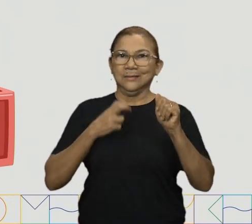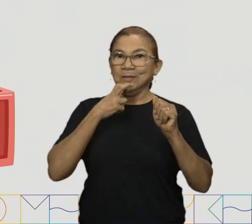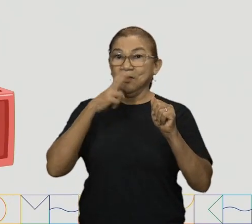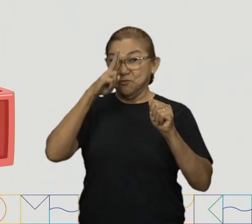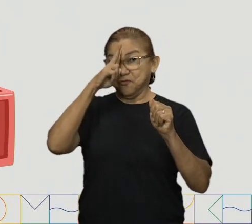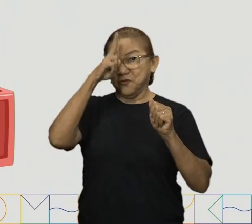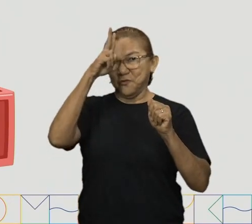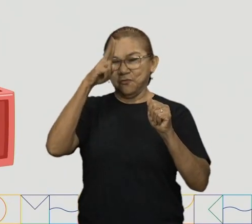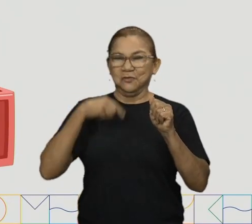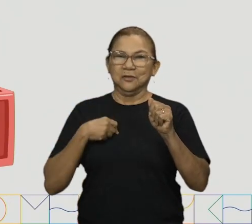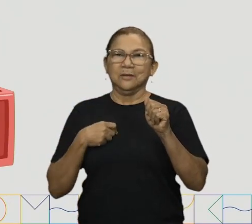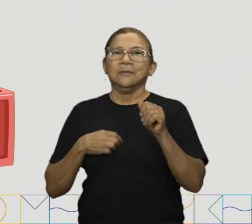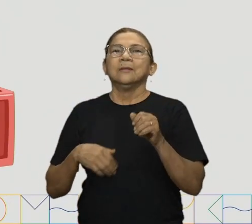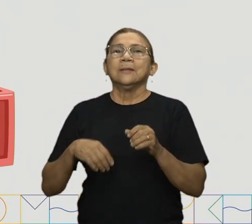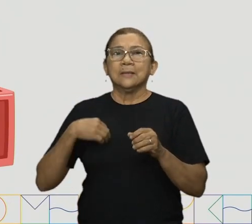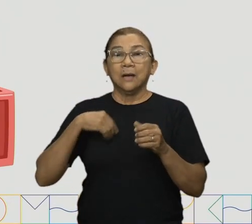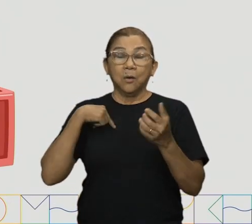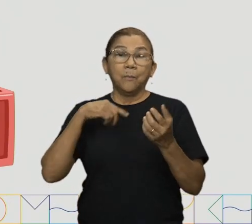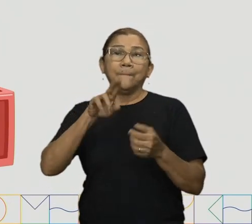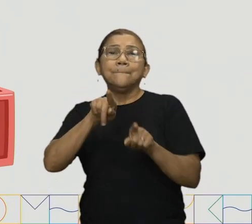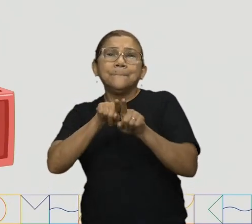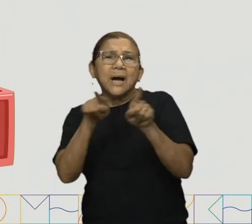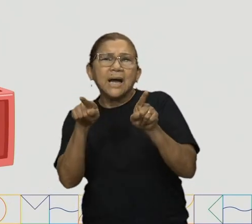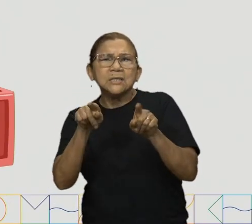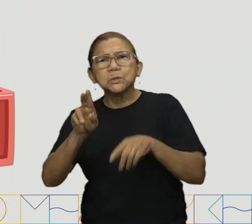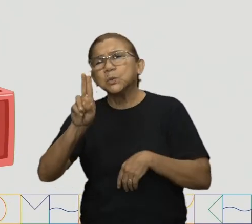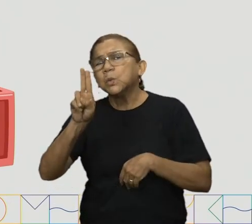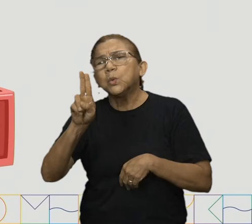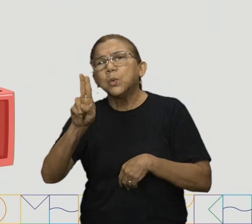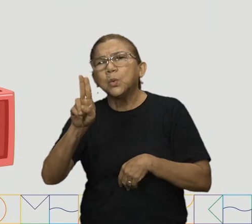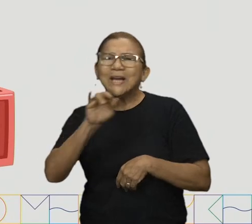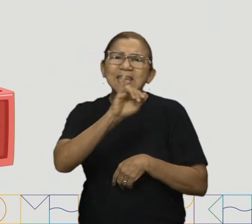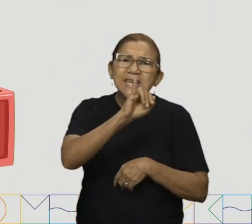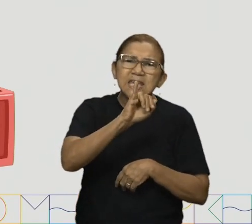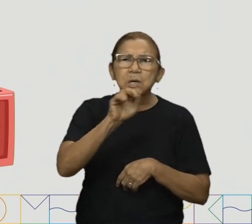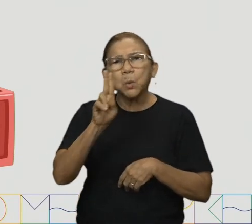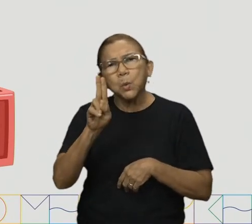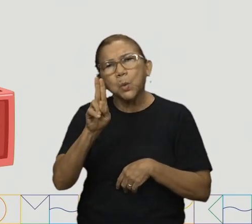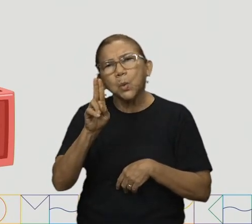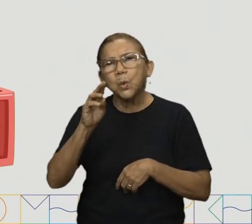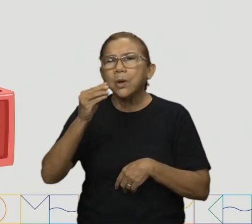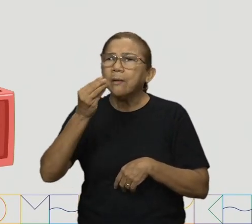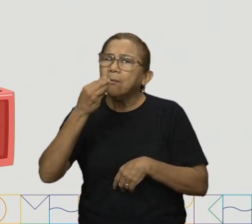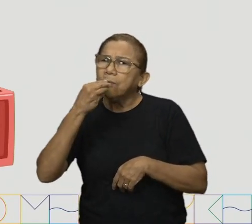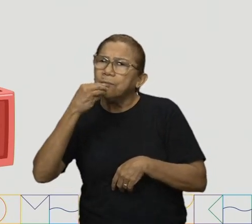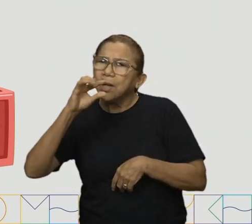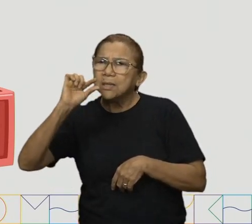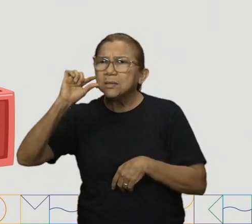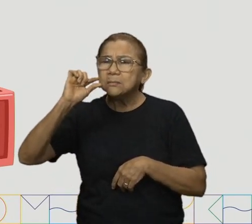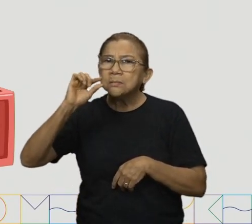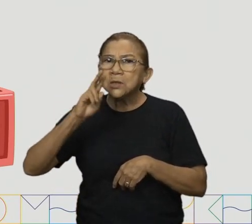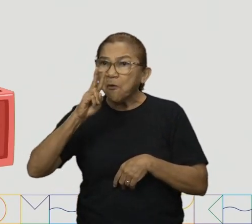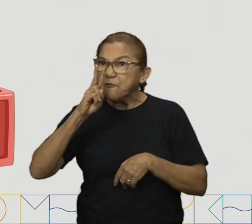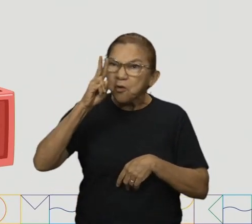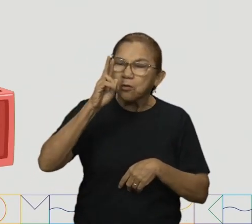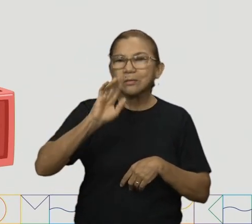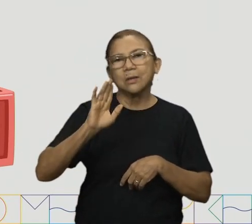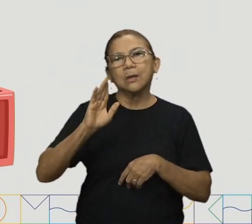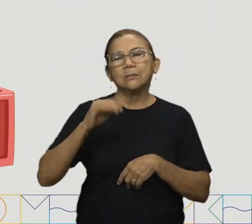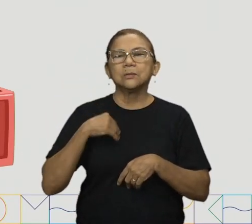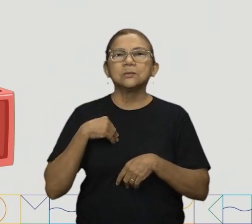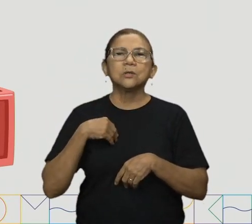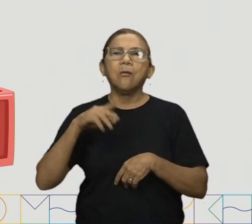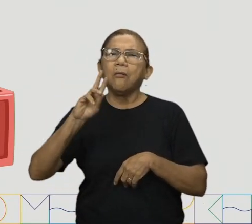mais forte? Pois é, o I e o U já são aqueles que representam as mais, dão um tom mais leve, não é com aquela força toda. E vocês